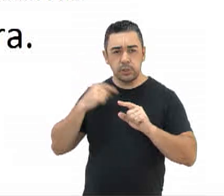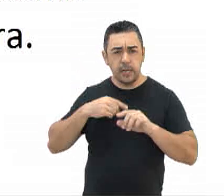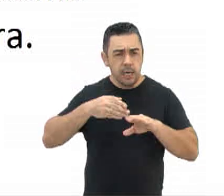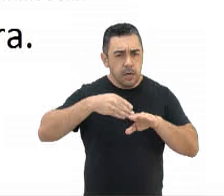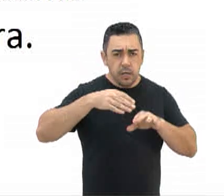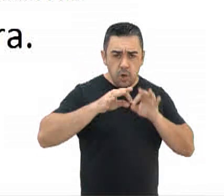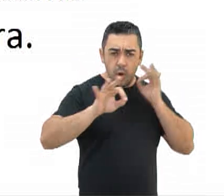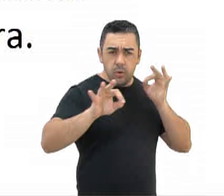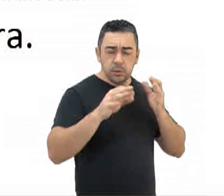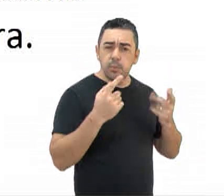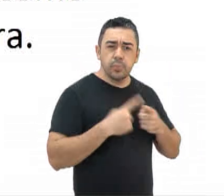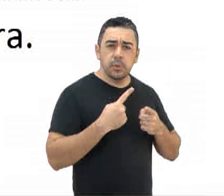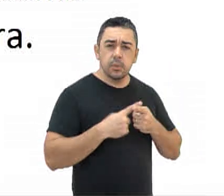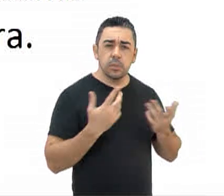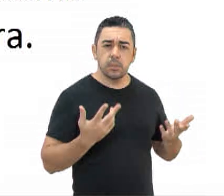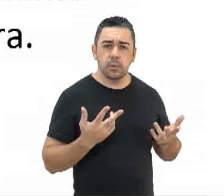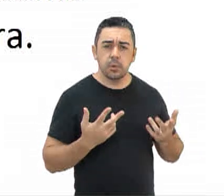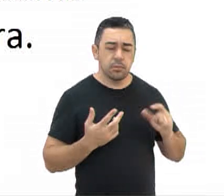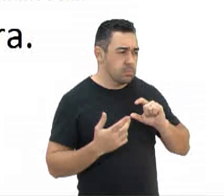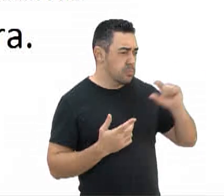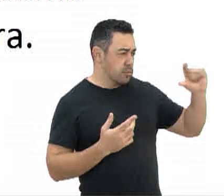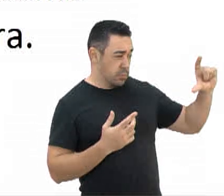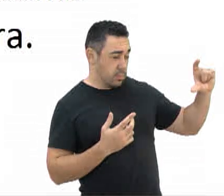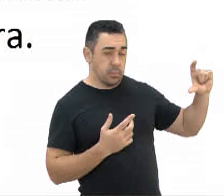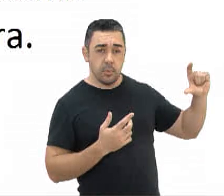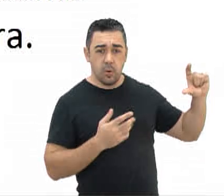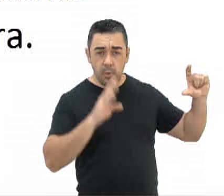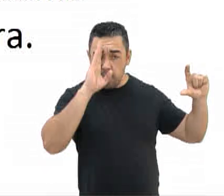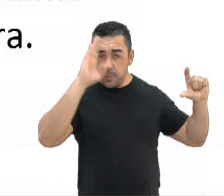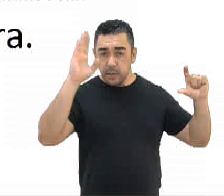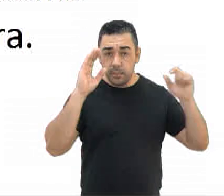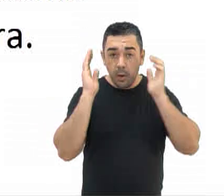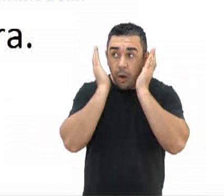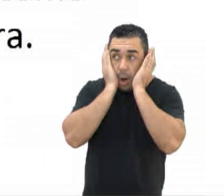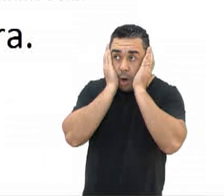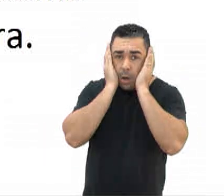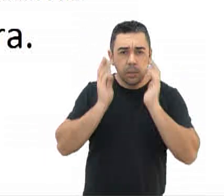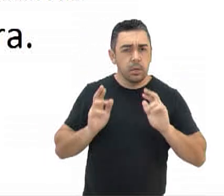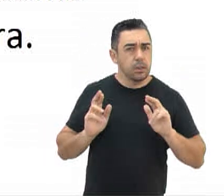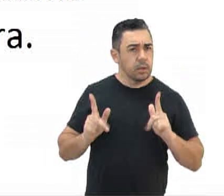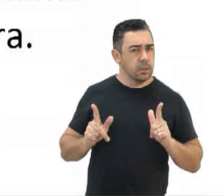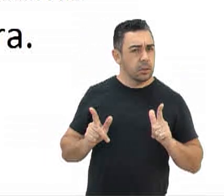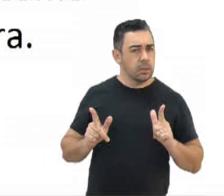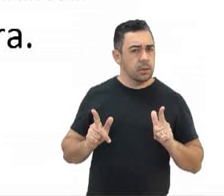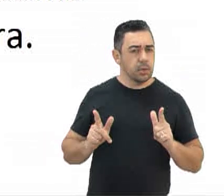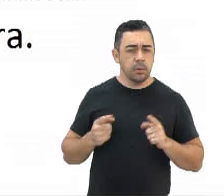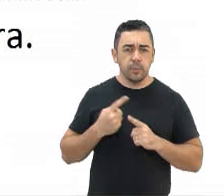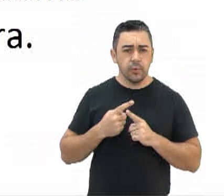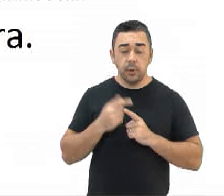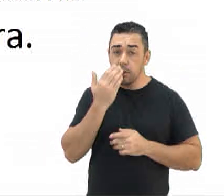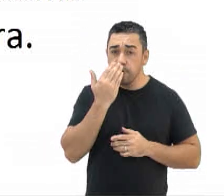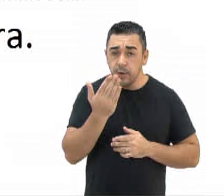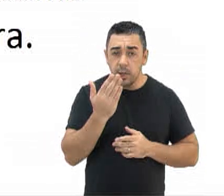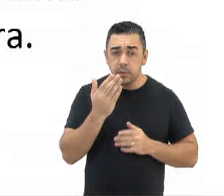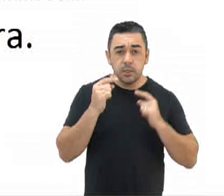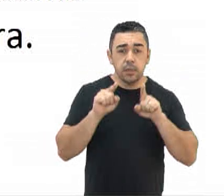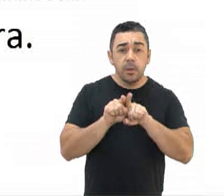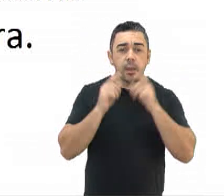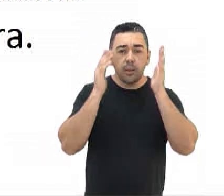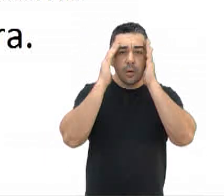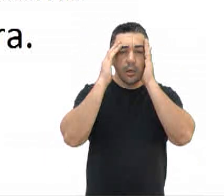mais compridos do que o personagem principal, que está sendo apresentado de maneira mais